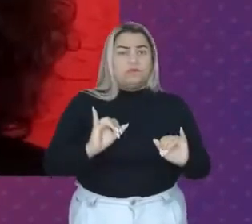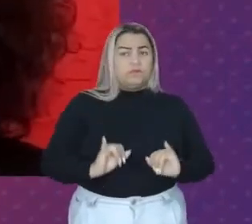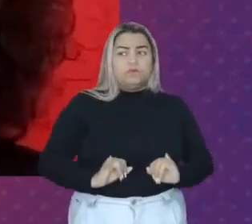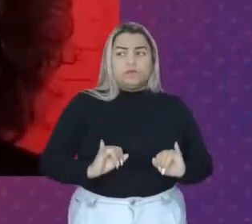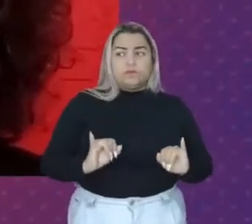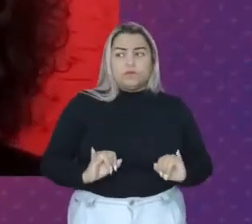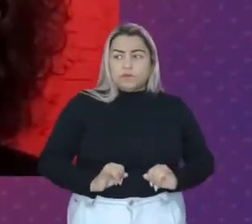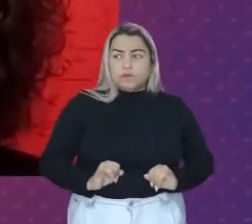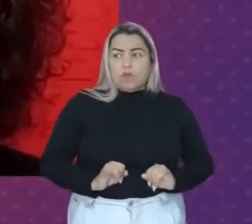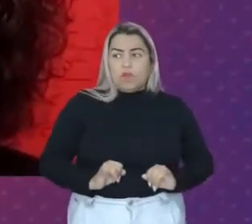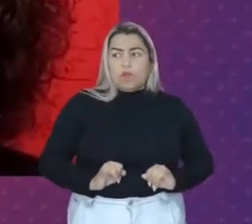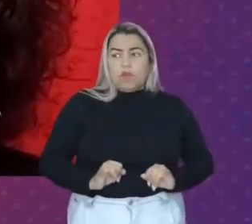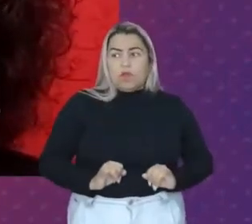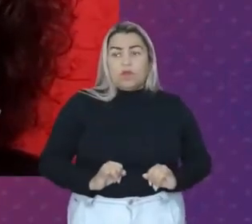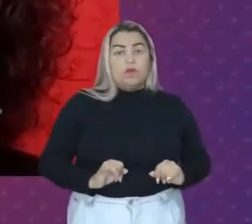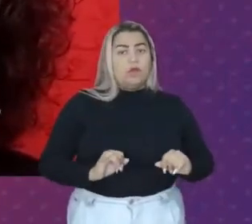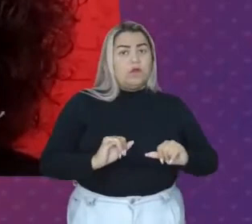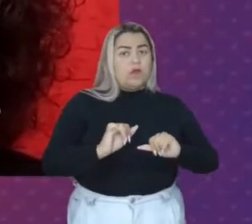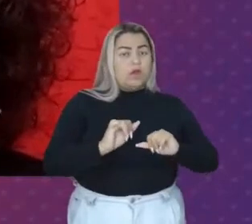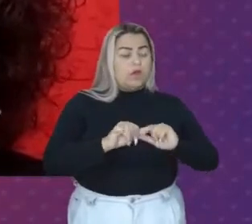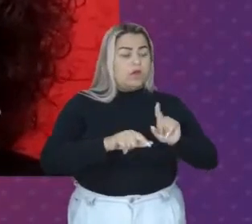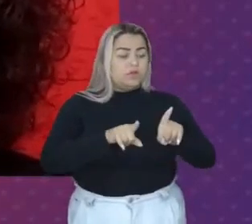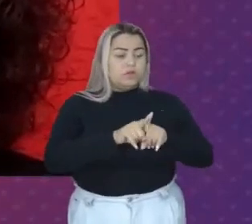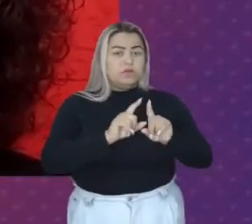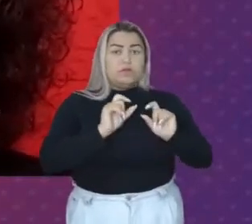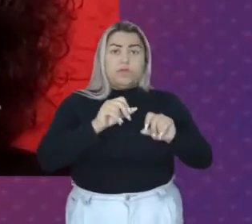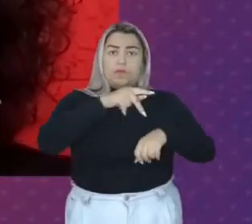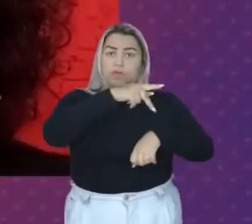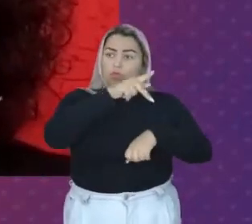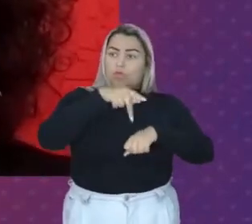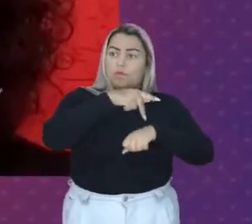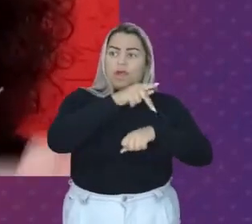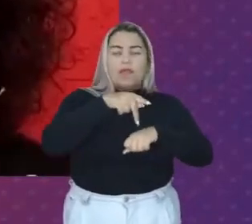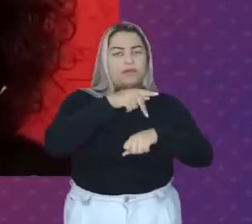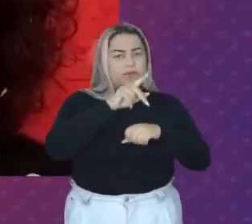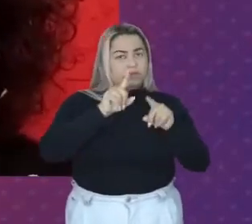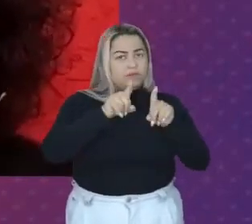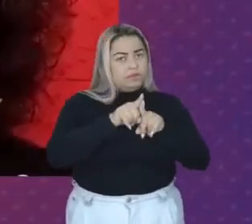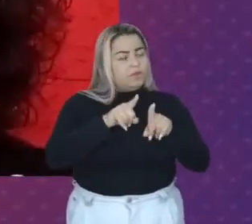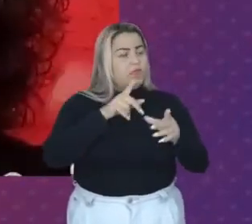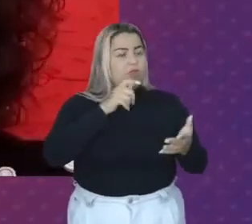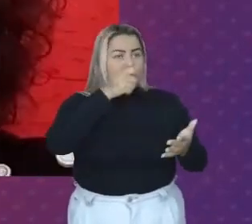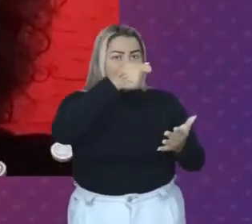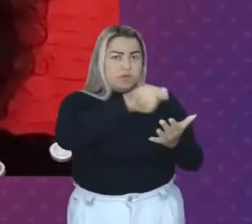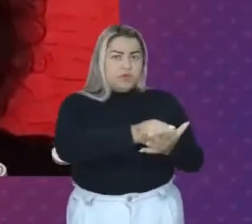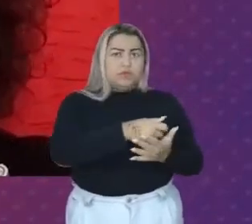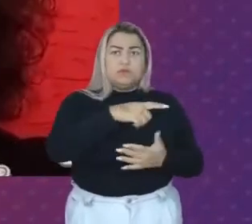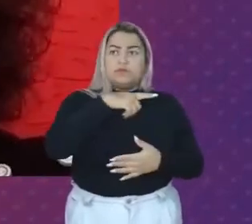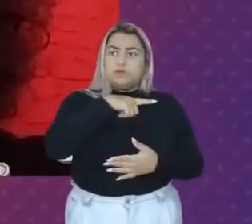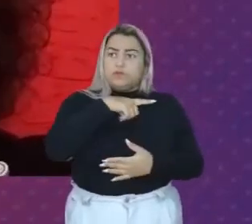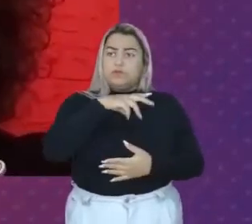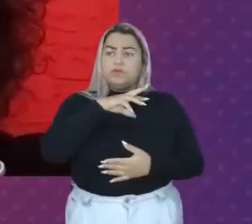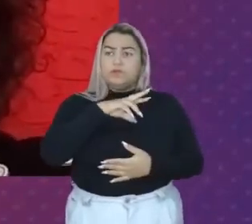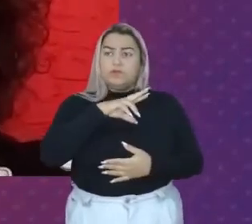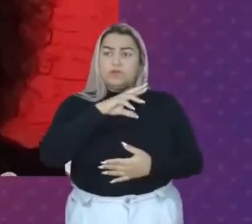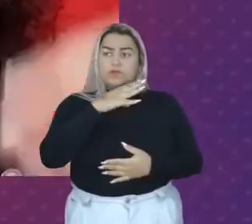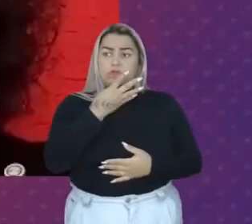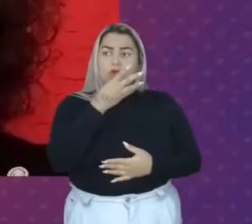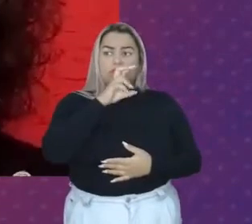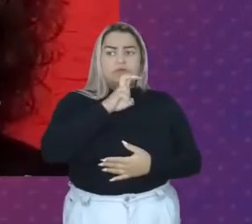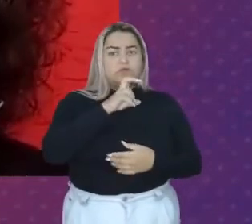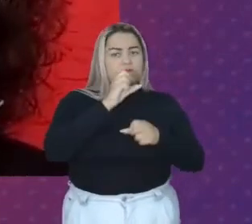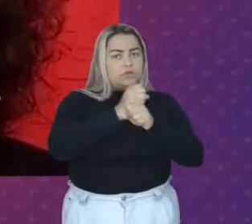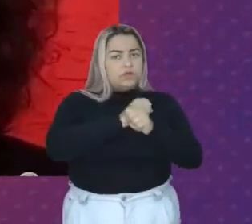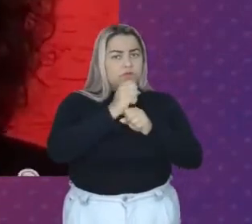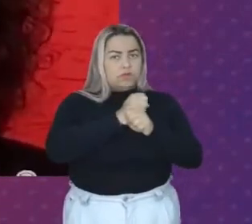sanções, porque quando uma convenção é adotada por um país, o país é obrigado, porque tem uma revisão a cada 4, 5 anos,